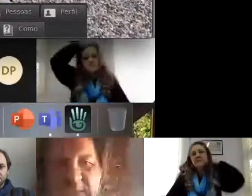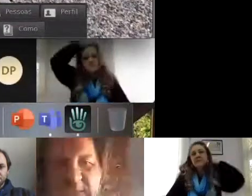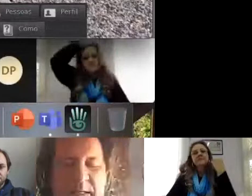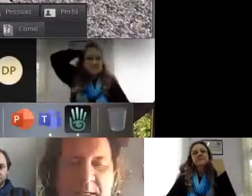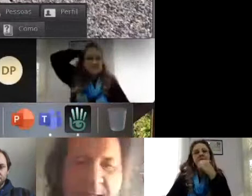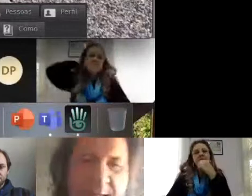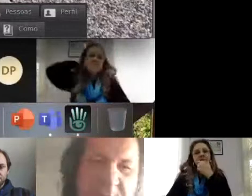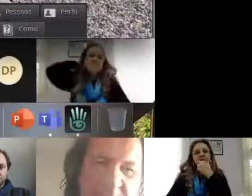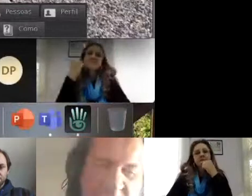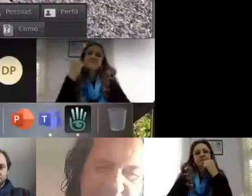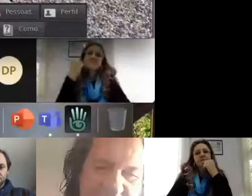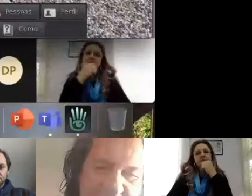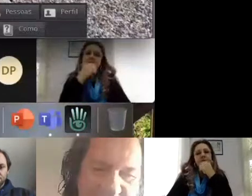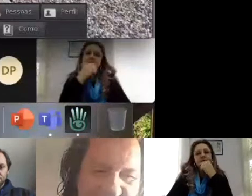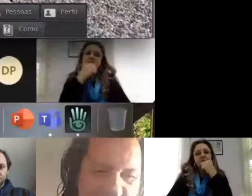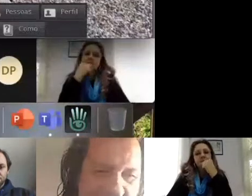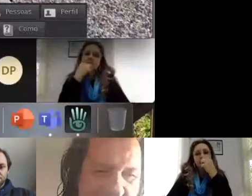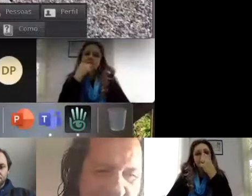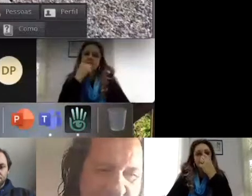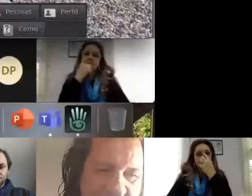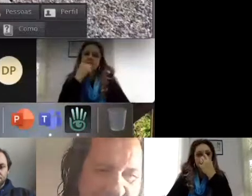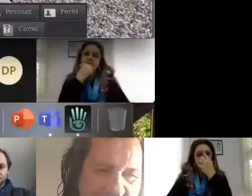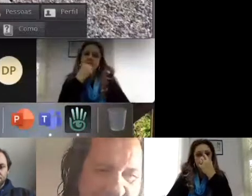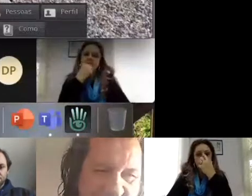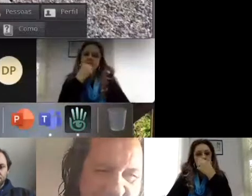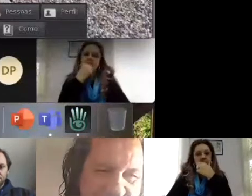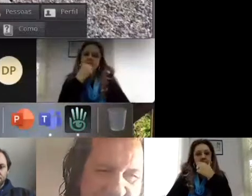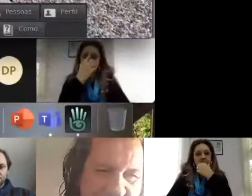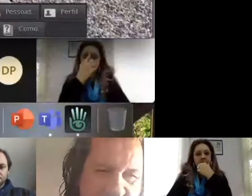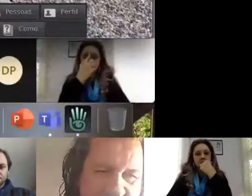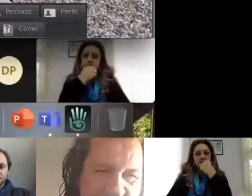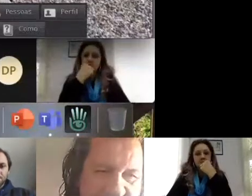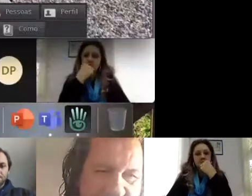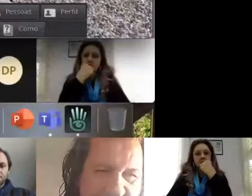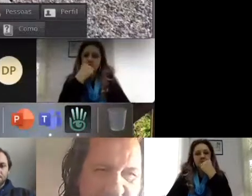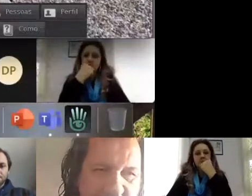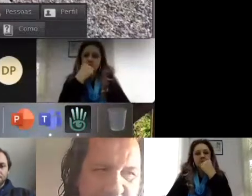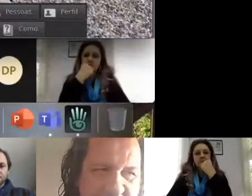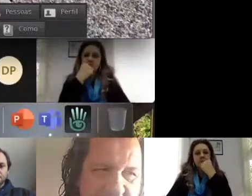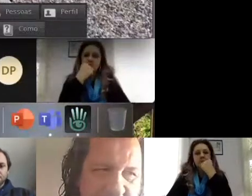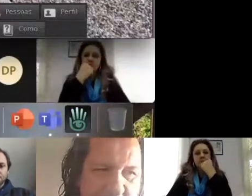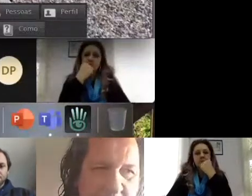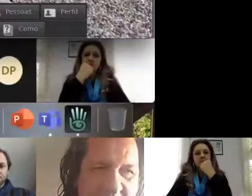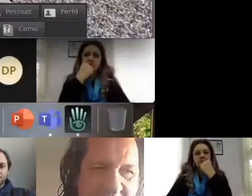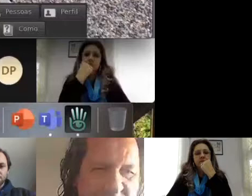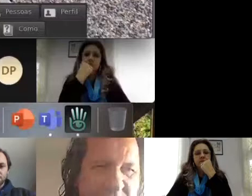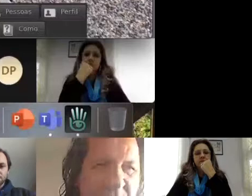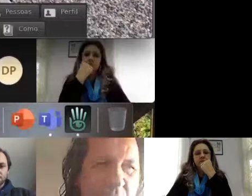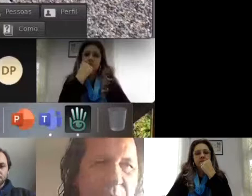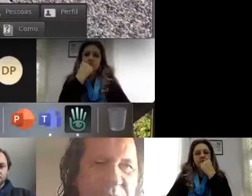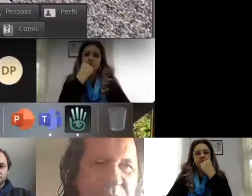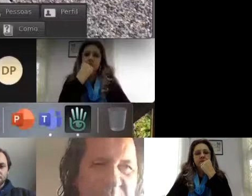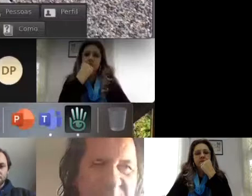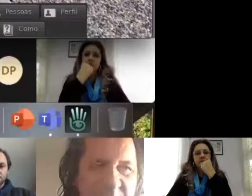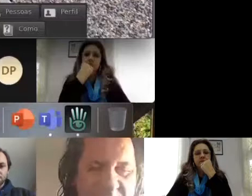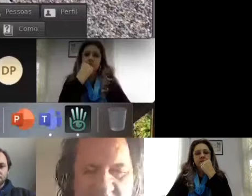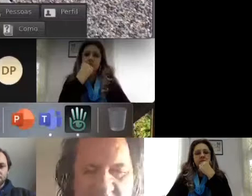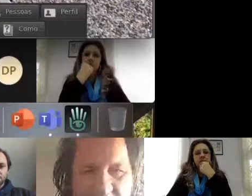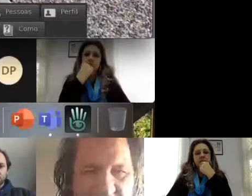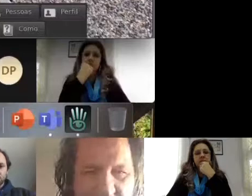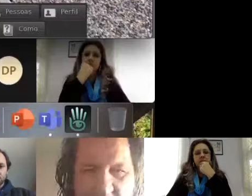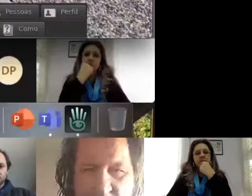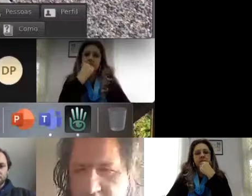sabe bem, né, as novas formas de conectividade nos levaram para uma dimensão que não é mais